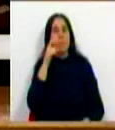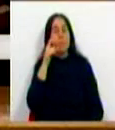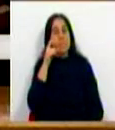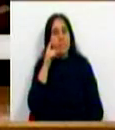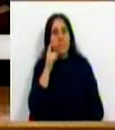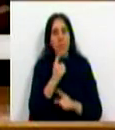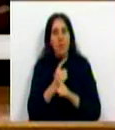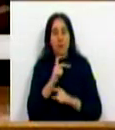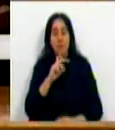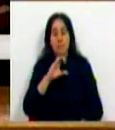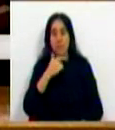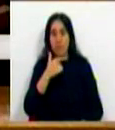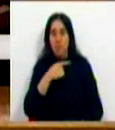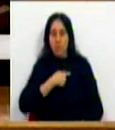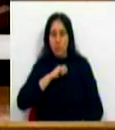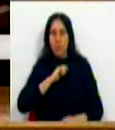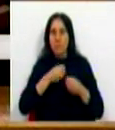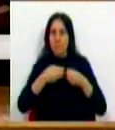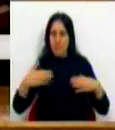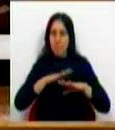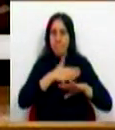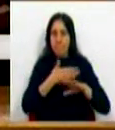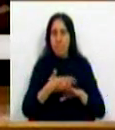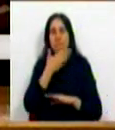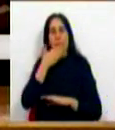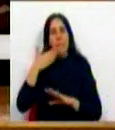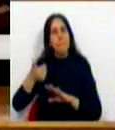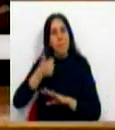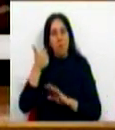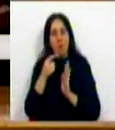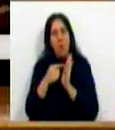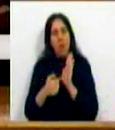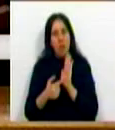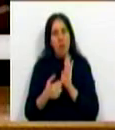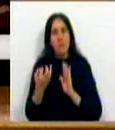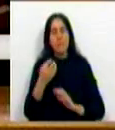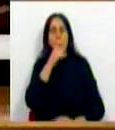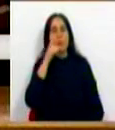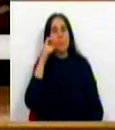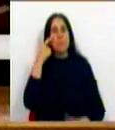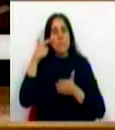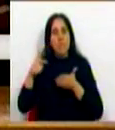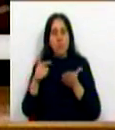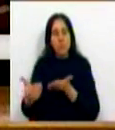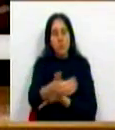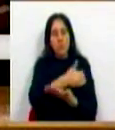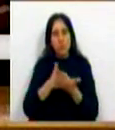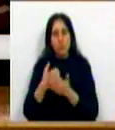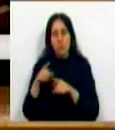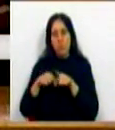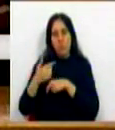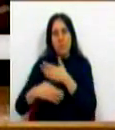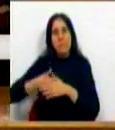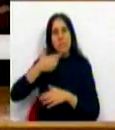quadro inspectivo da ACT e de melhorar os seus instrumentos. Faz parte desta agenda. O compromisso de direcionar os recursos das políticas ativas, preferencialmente